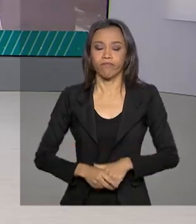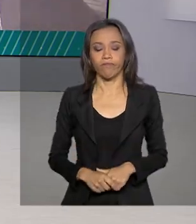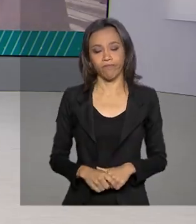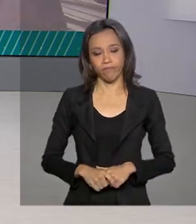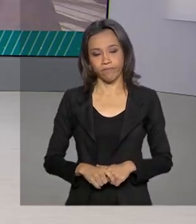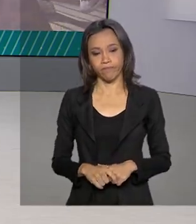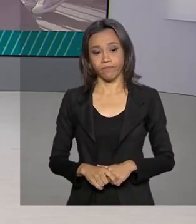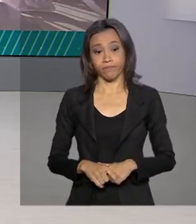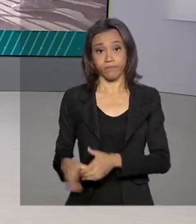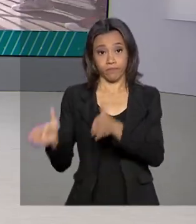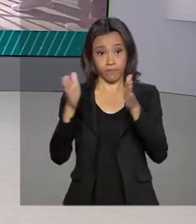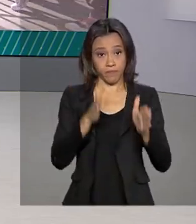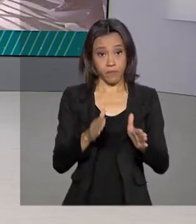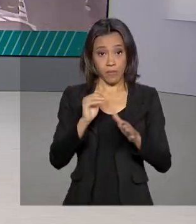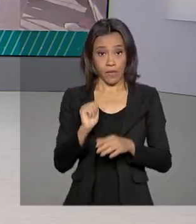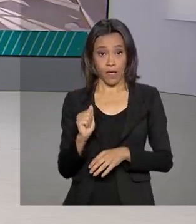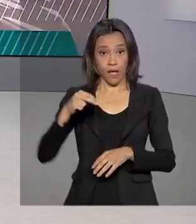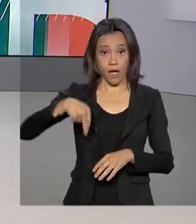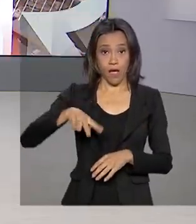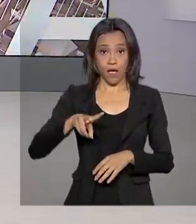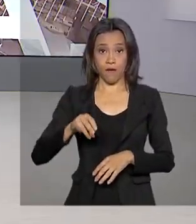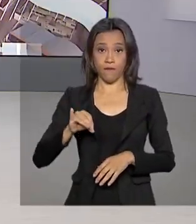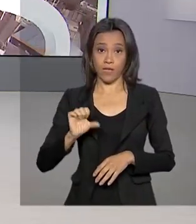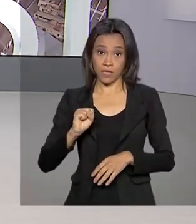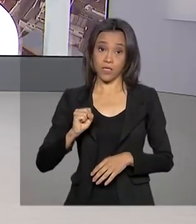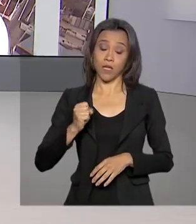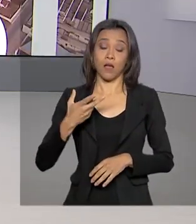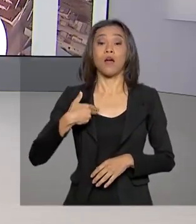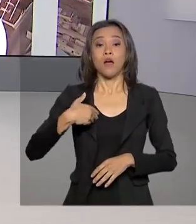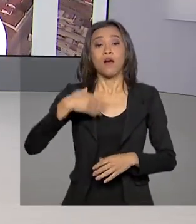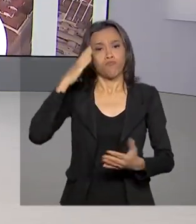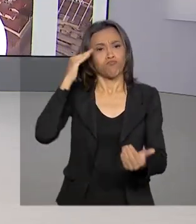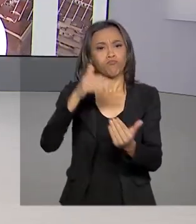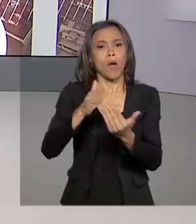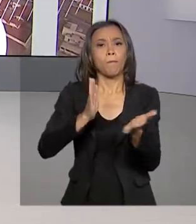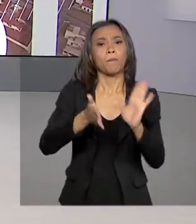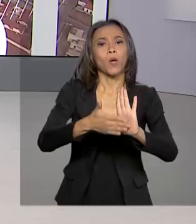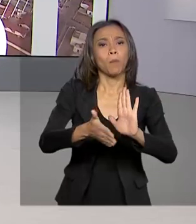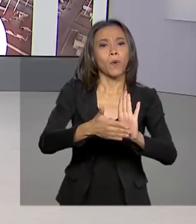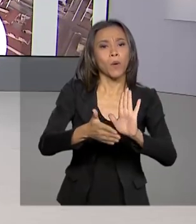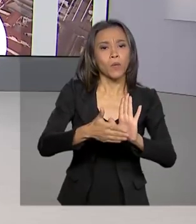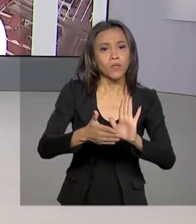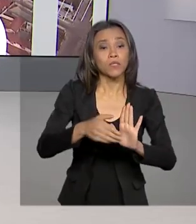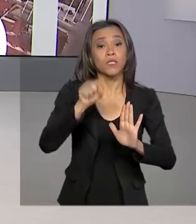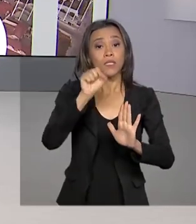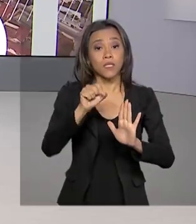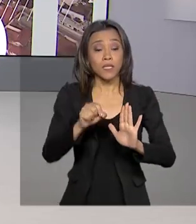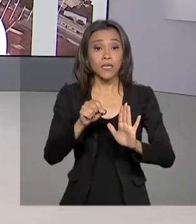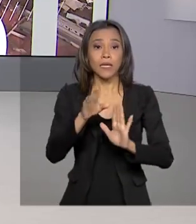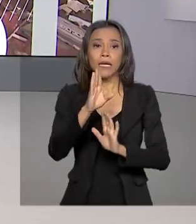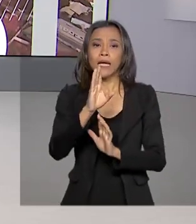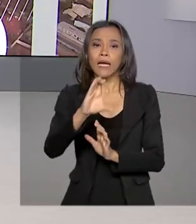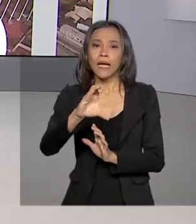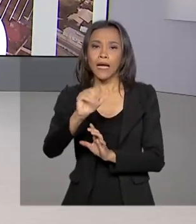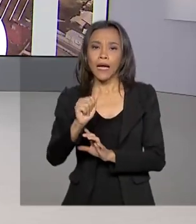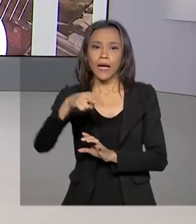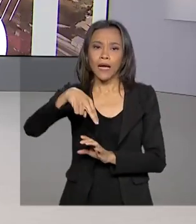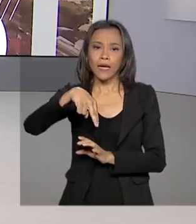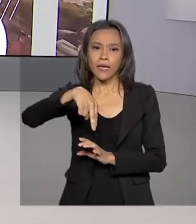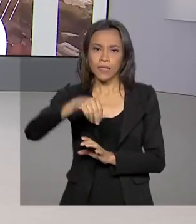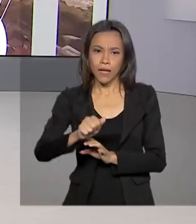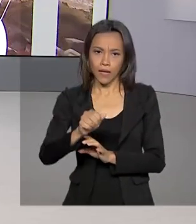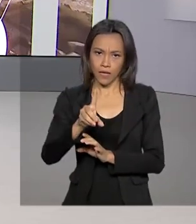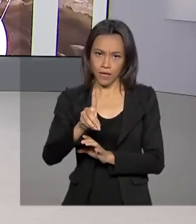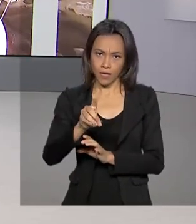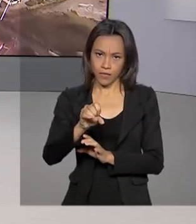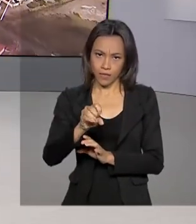E a Anvisa aprovou a proposta que simplifica a importação de produtos à base de canabidiol para uso pessoal. Agora,